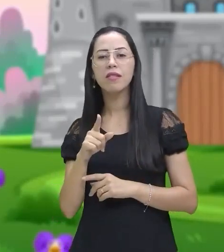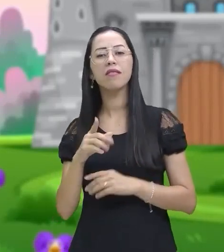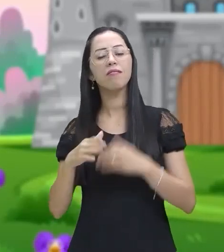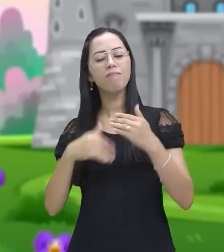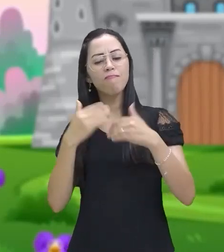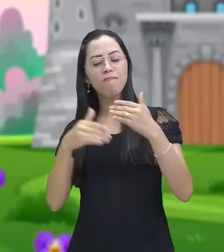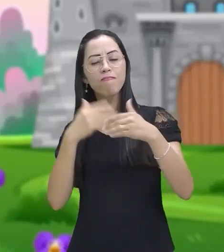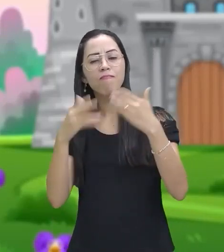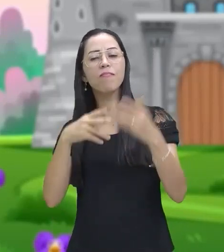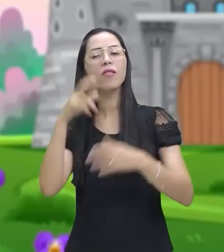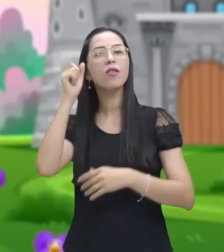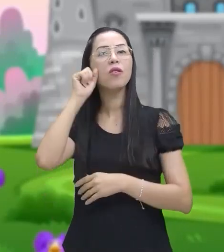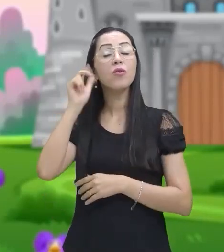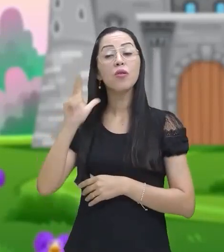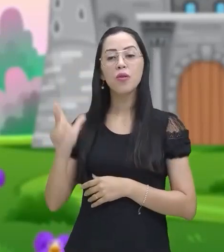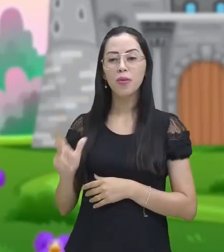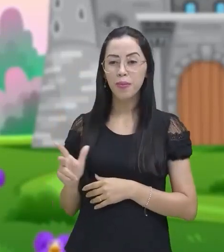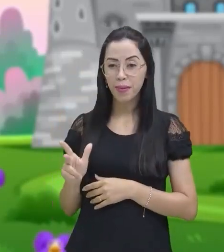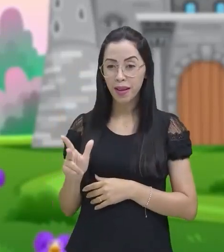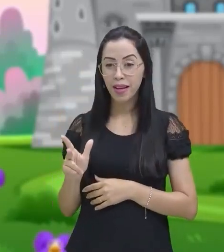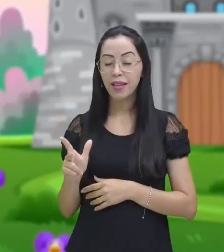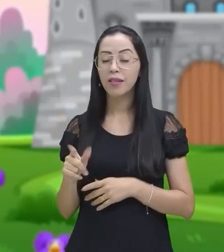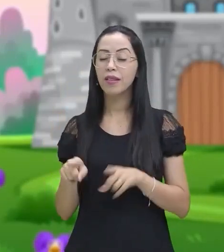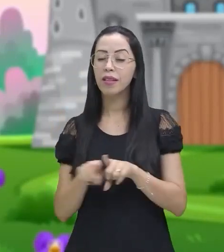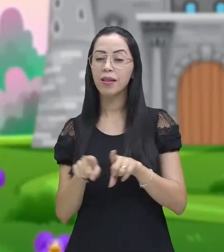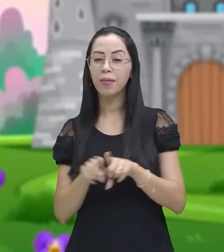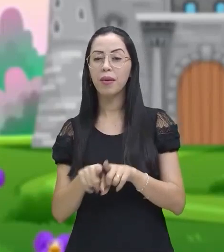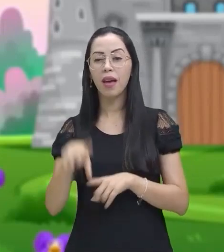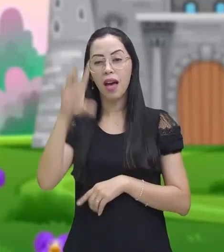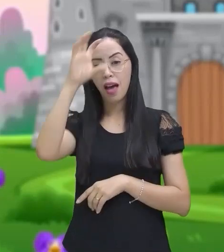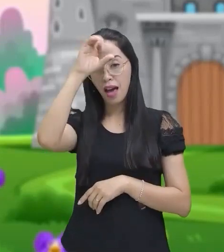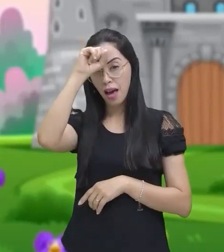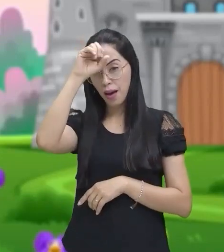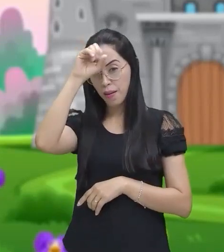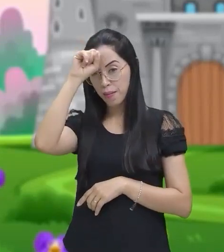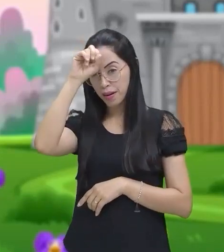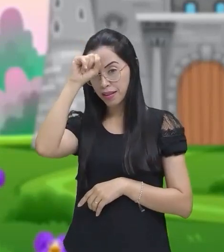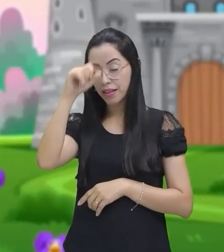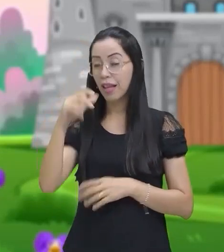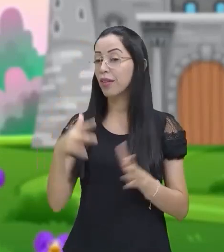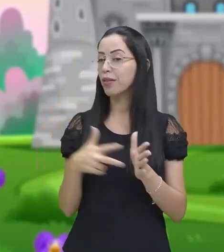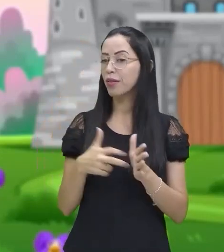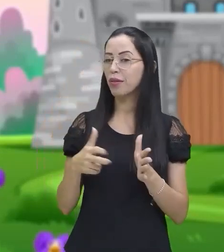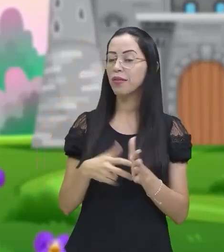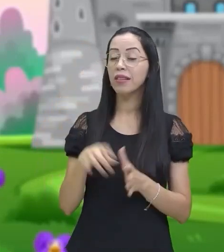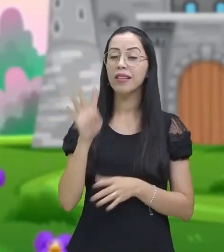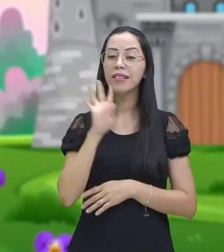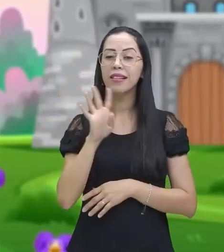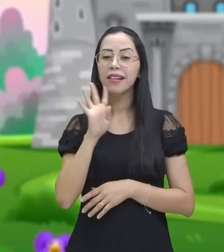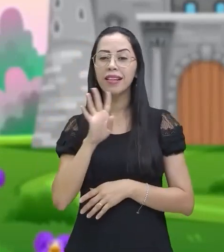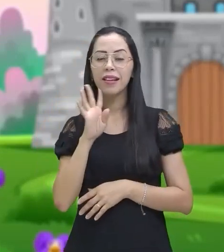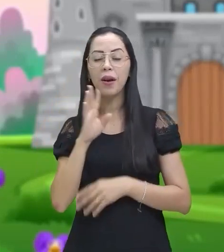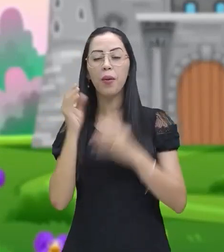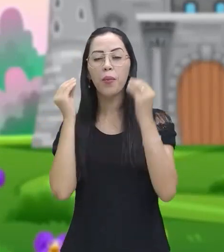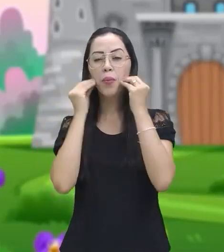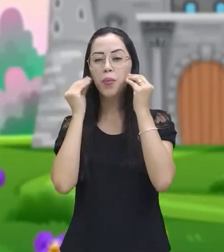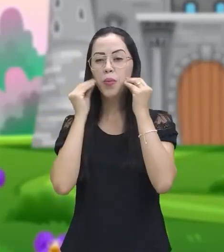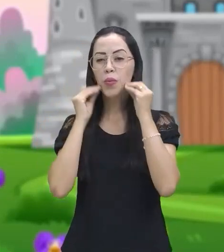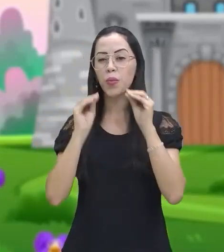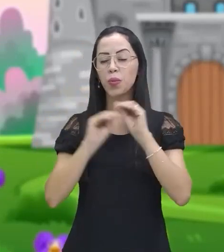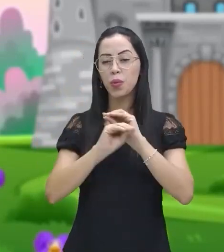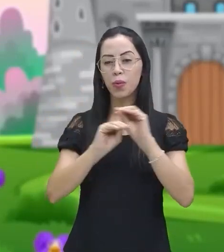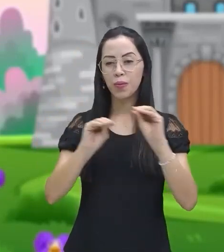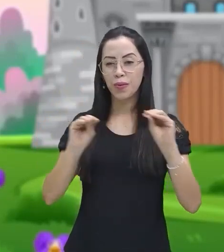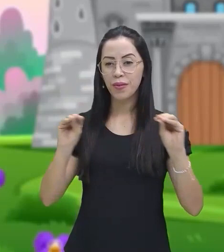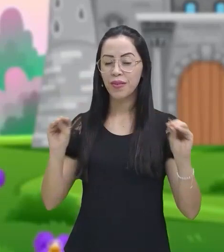mais fofinho e mais fofinha e aprendendo cada vez coisas mais legais. Um beijão para todos vocês, já